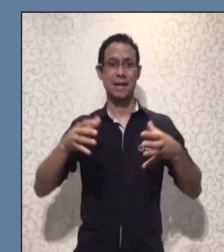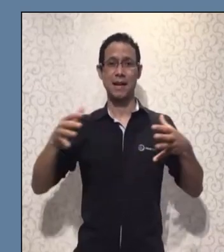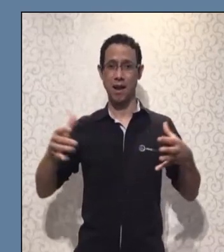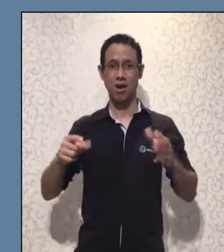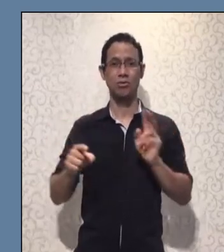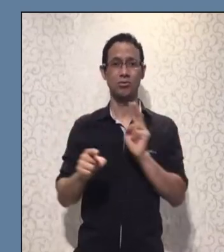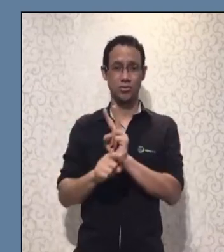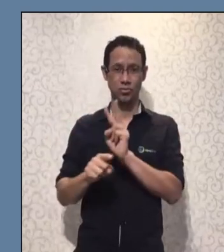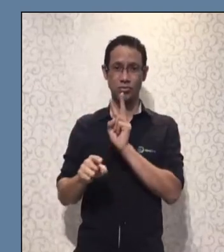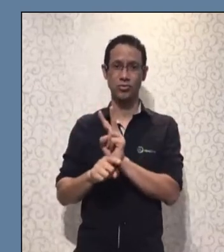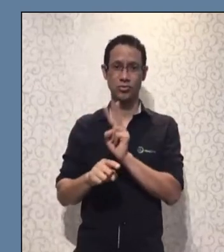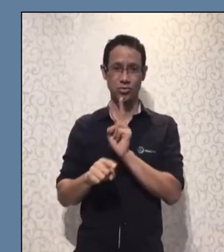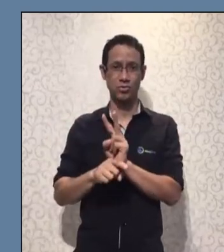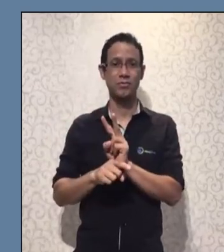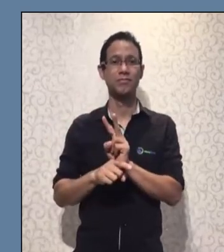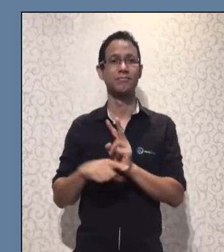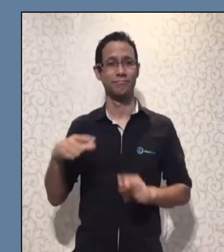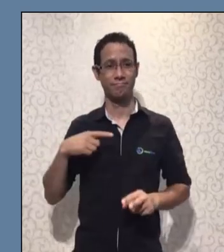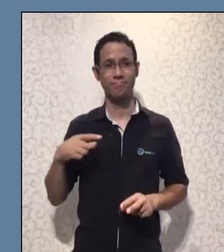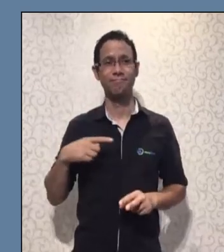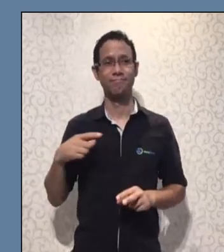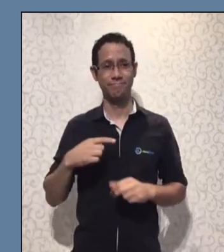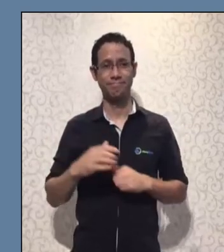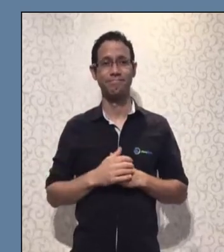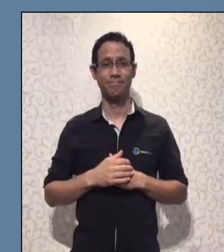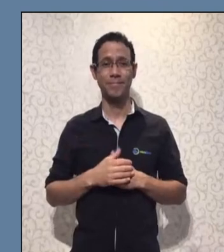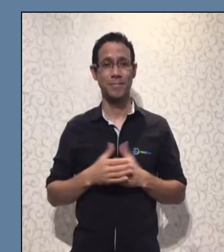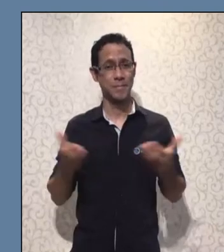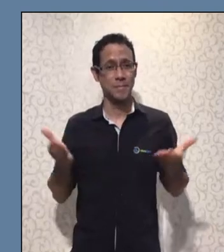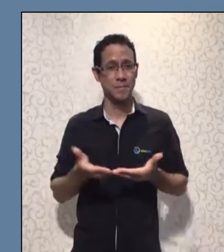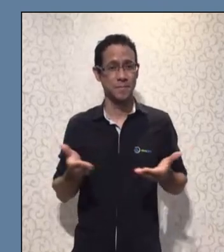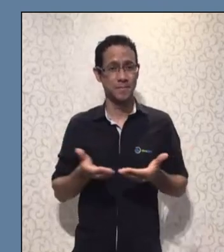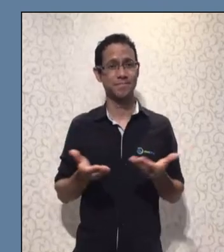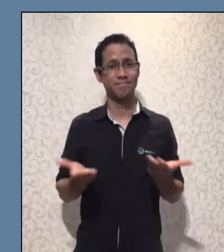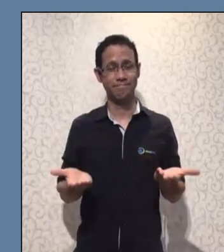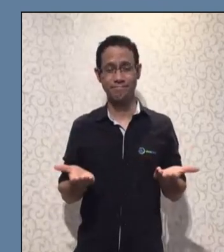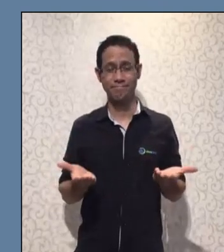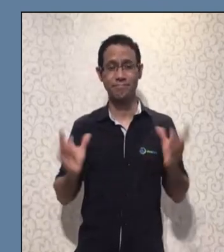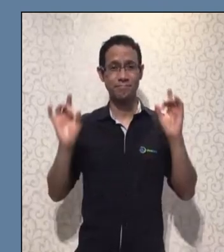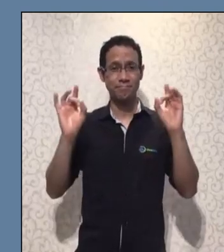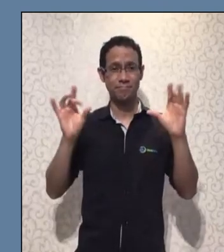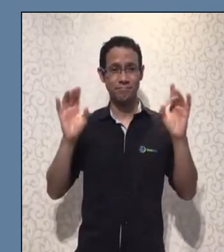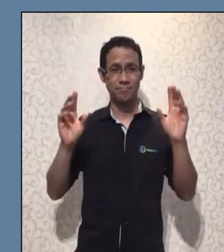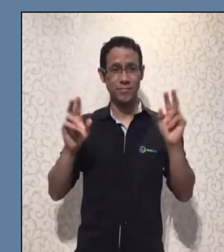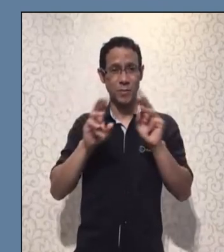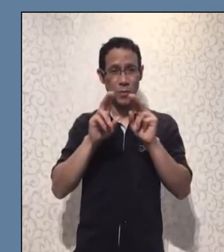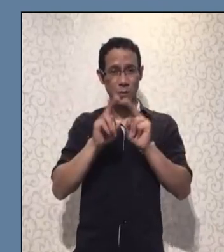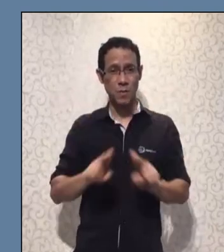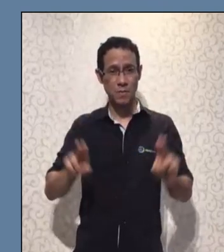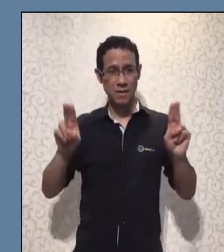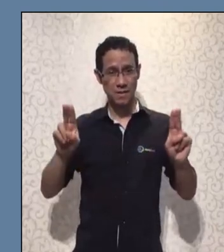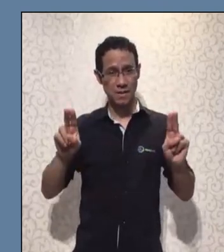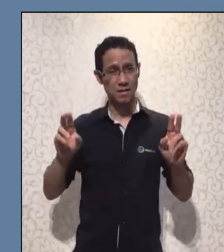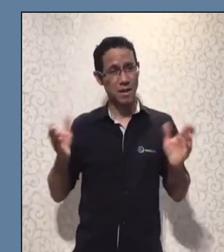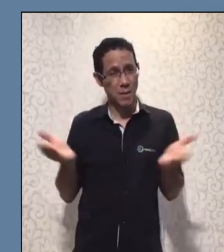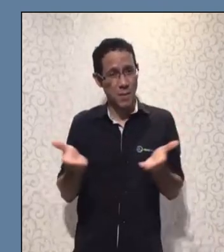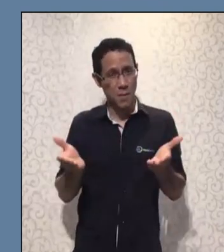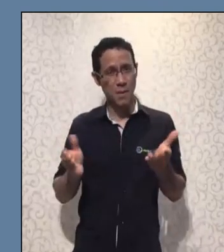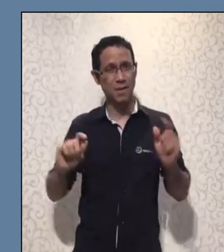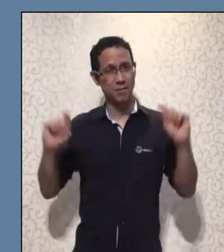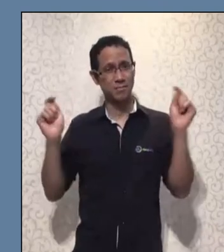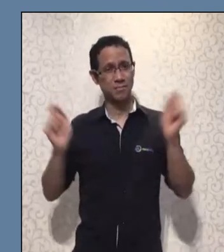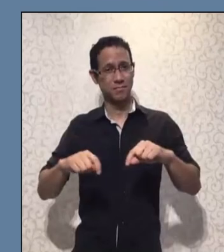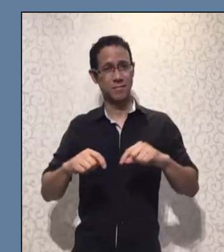situação para muito, por enquanto, né? Privilegiada de museu universitário, por enquanto. Nós temos aí Nós